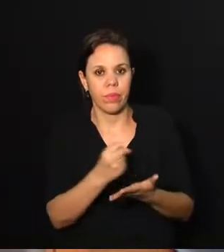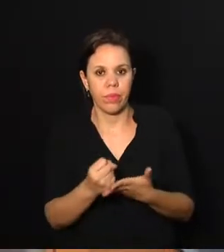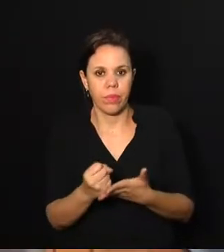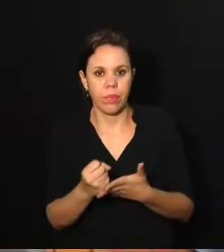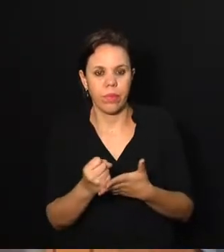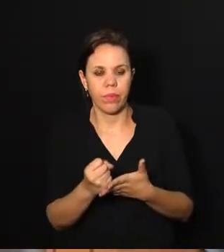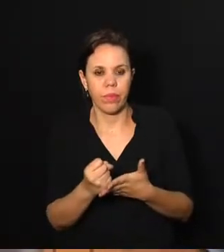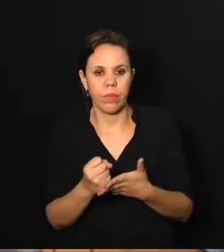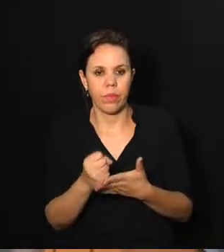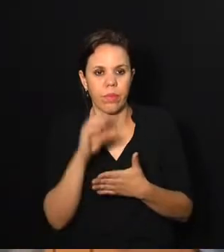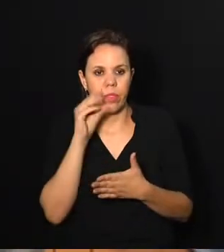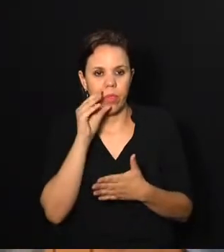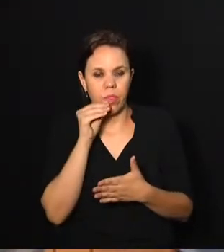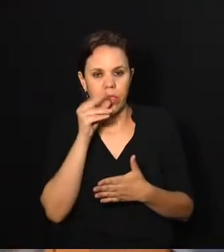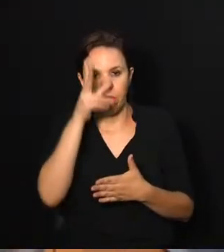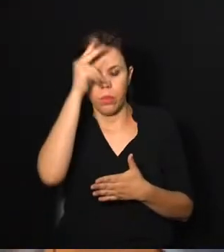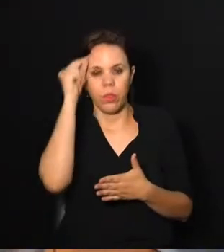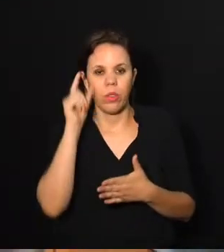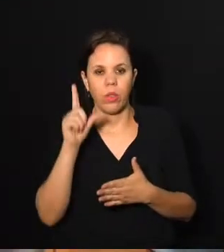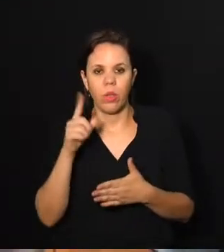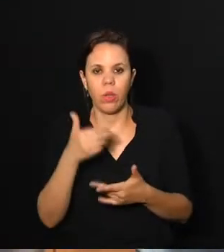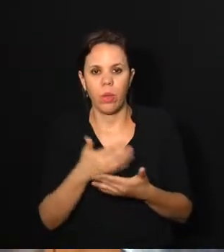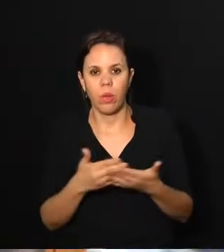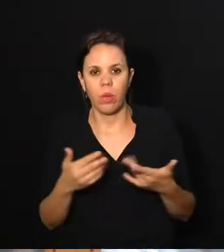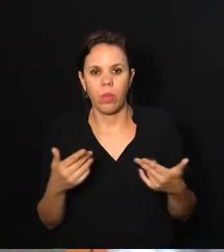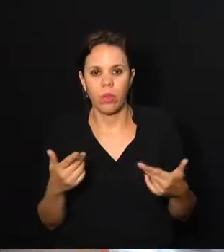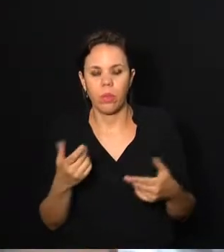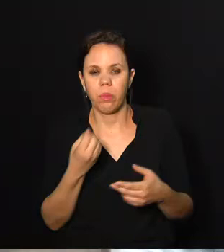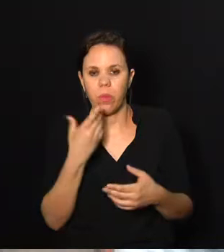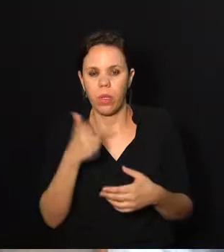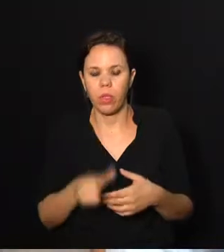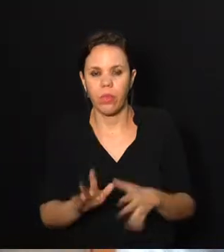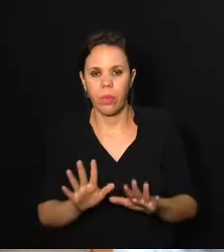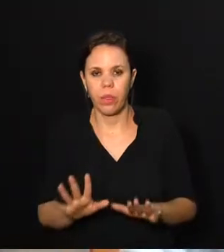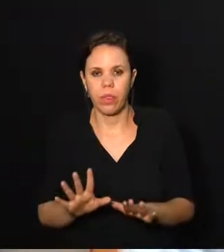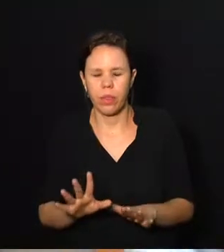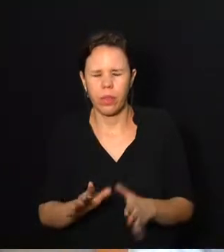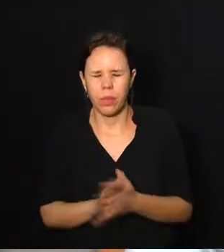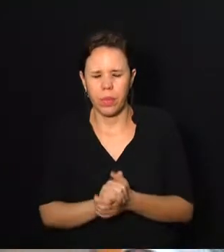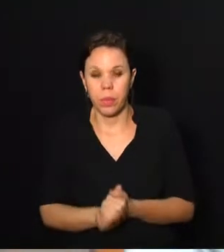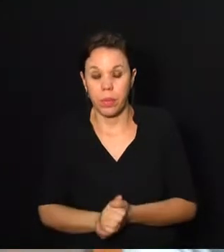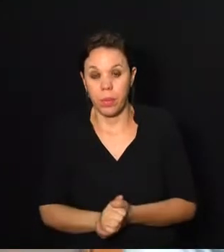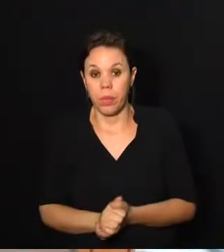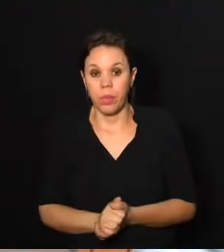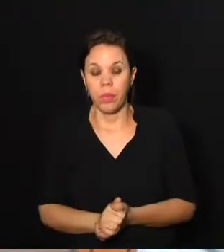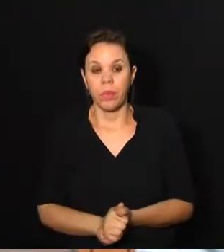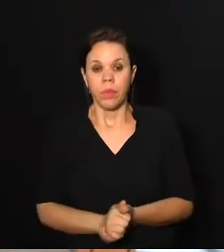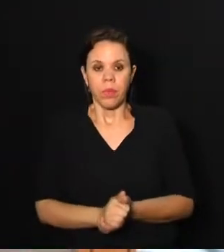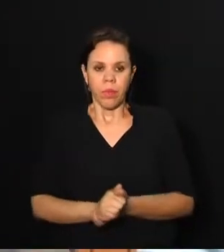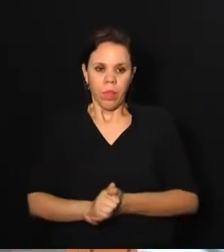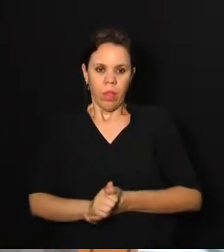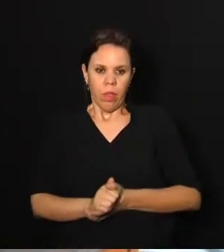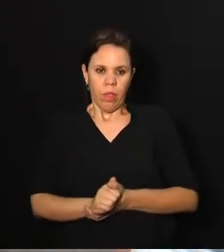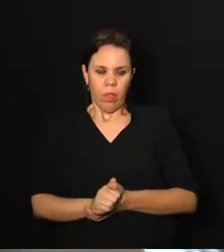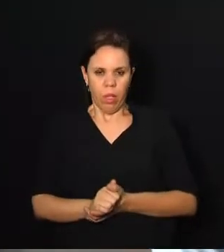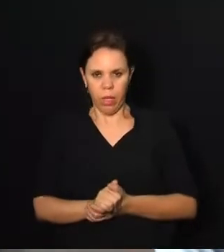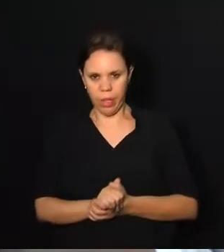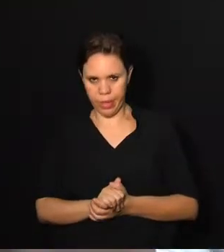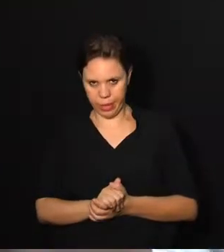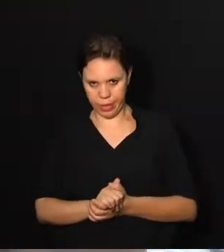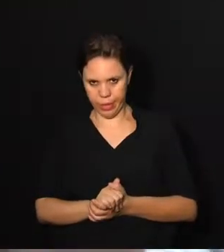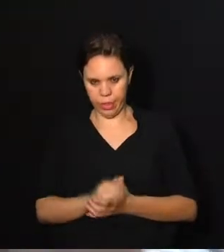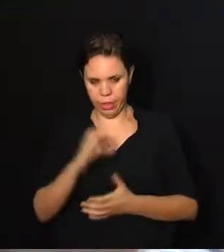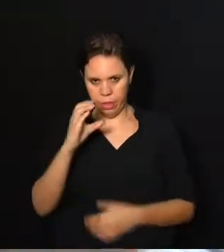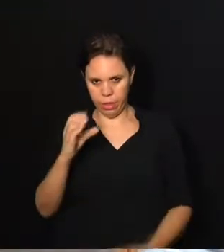servidor público. E a coisa começou a caminhar bem novamente. Mas, para essa questão, né, de creche, isso funciona muito